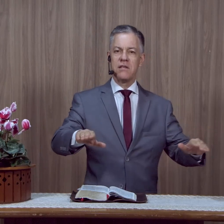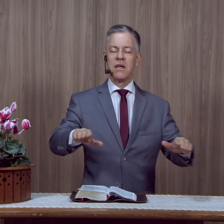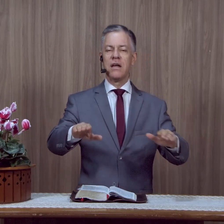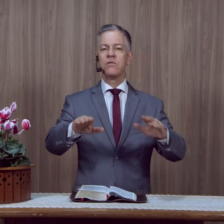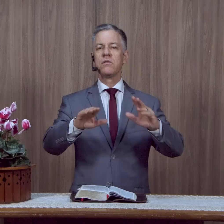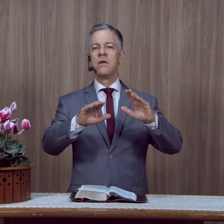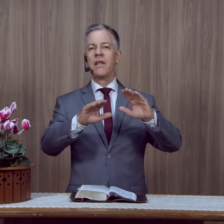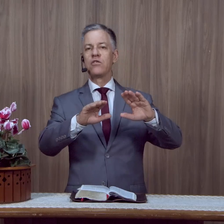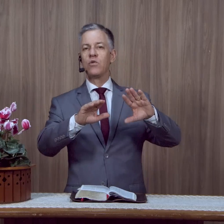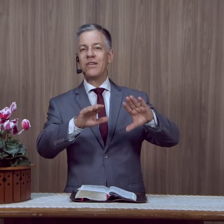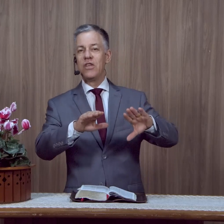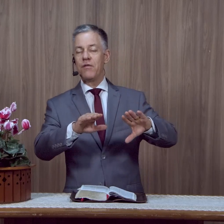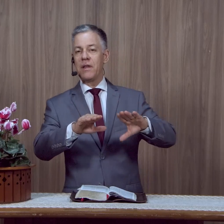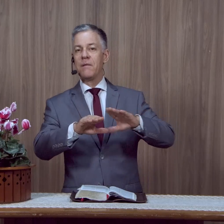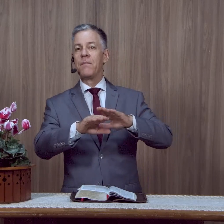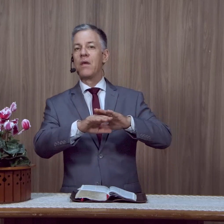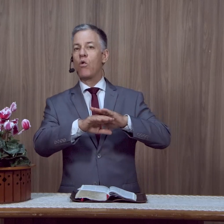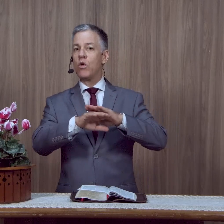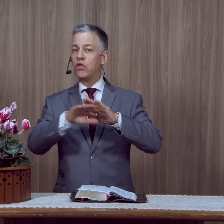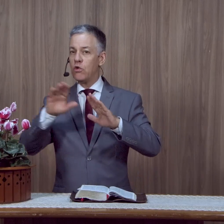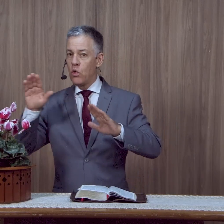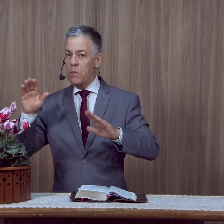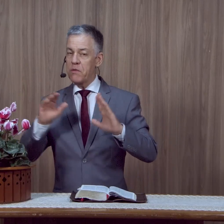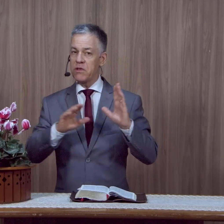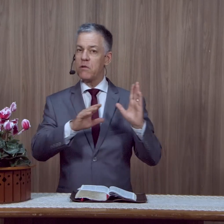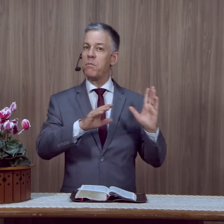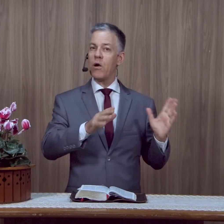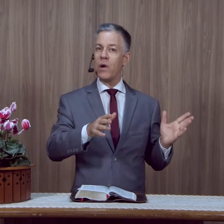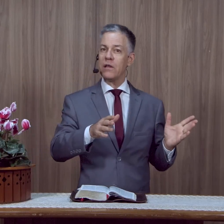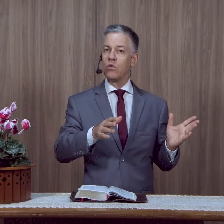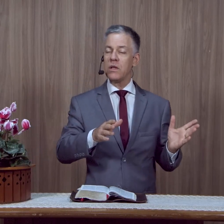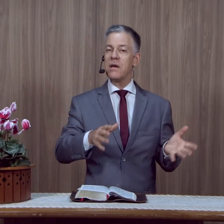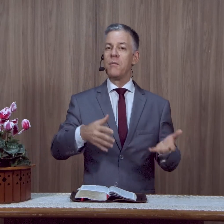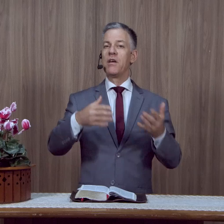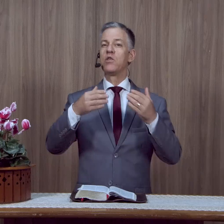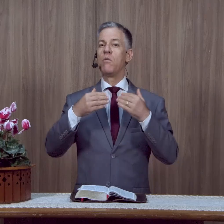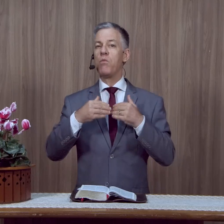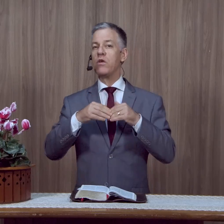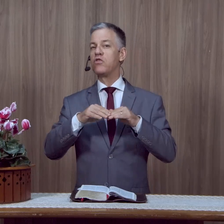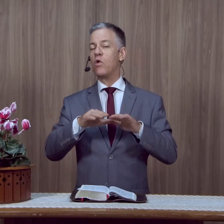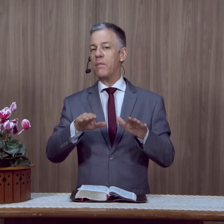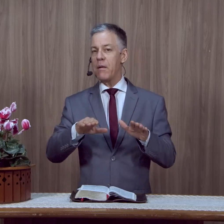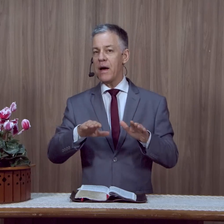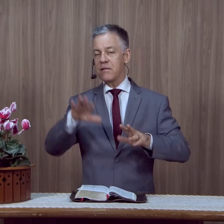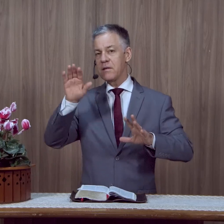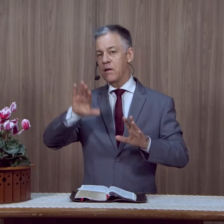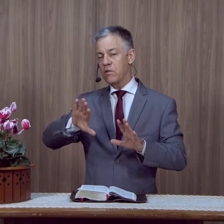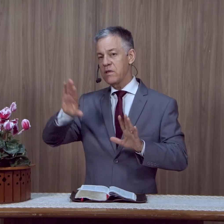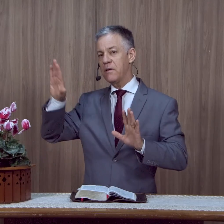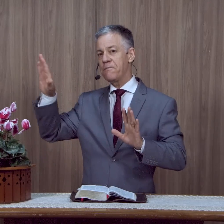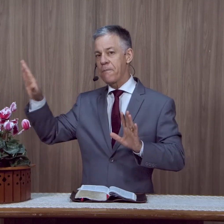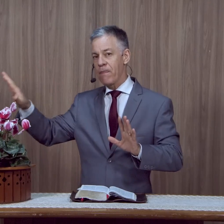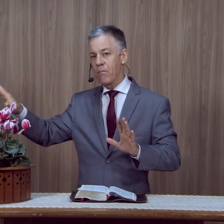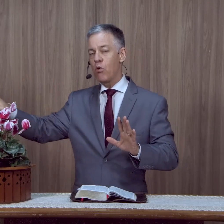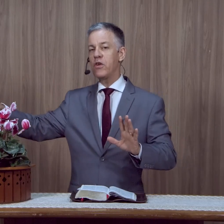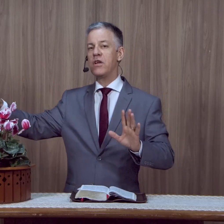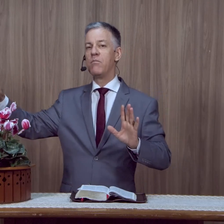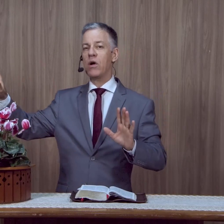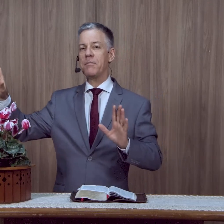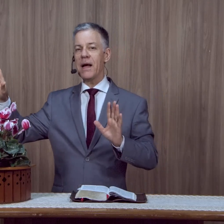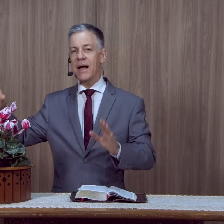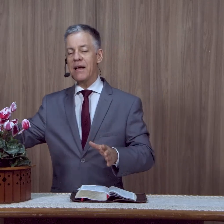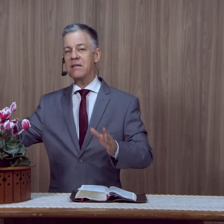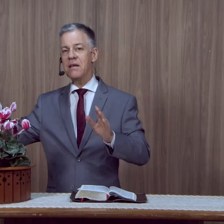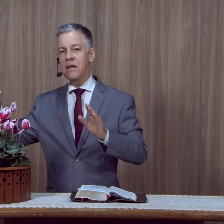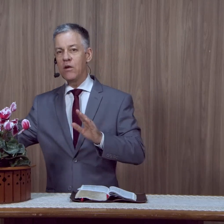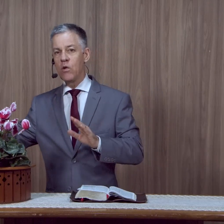serviu 6 anos, a sua dívida continua, porque você não pagou ela toda, mas eu não posso te cobrar mais. Então você pode ir